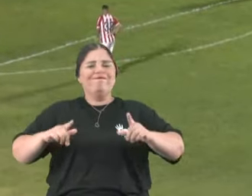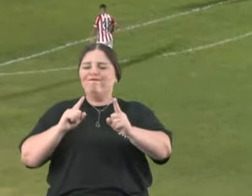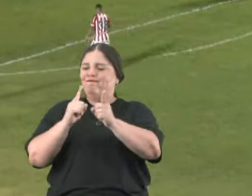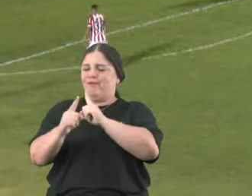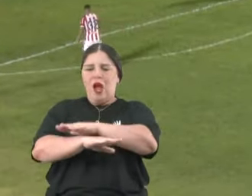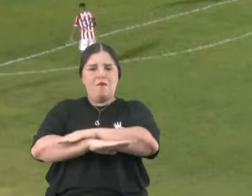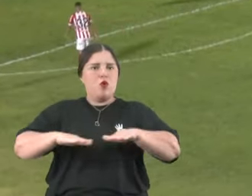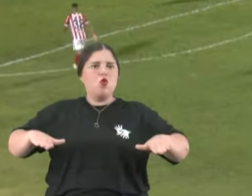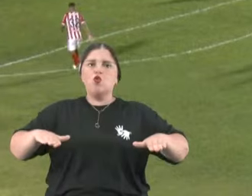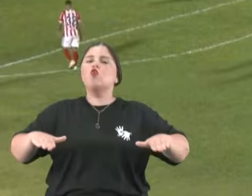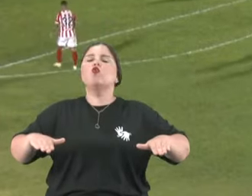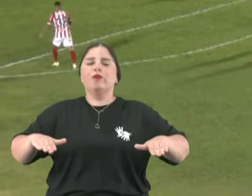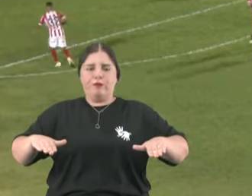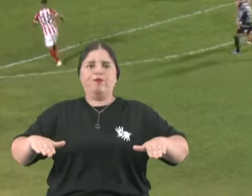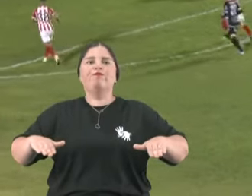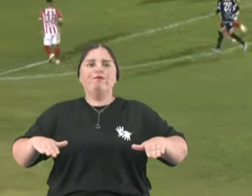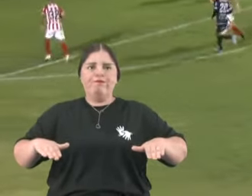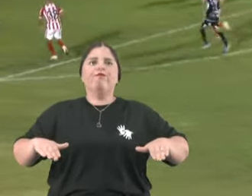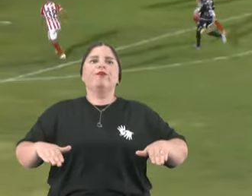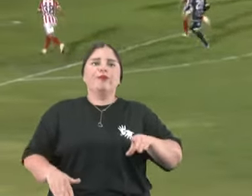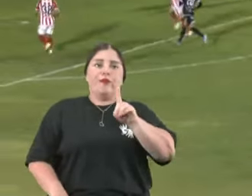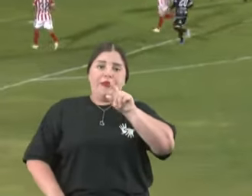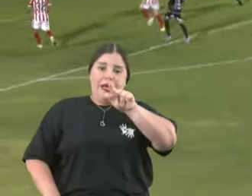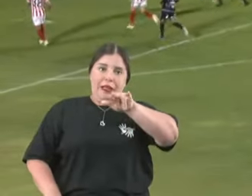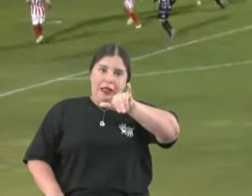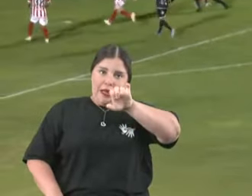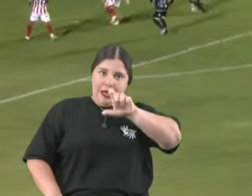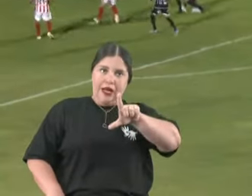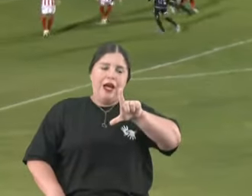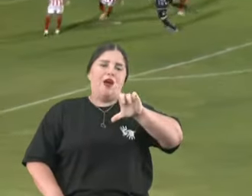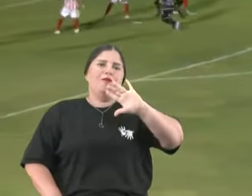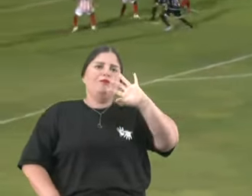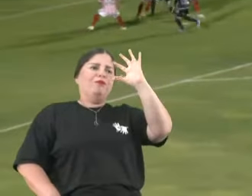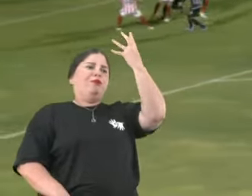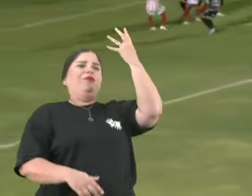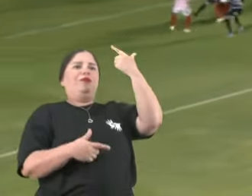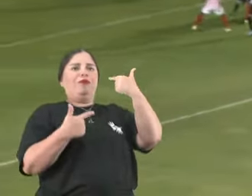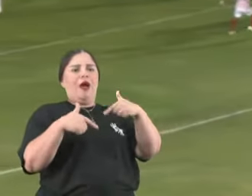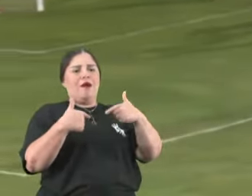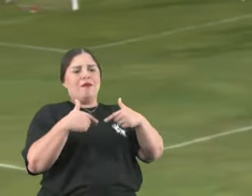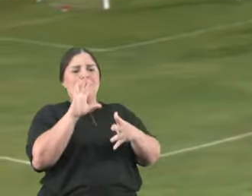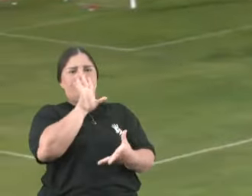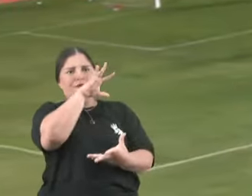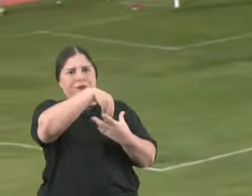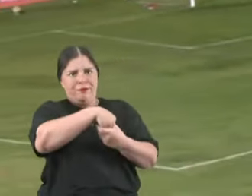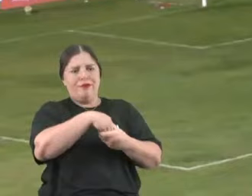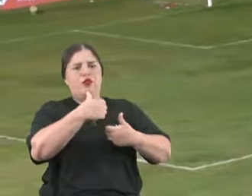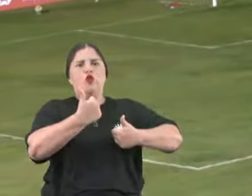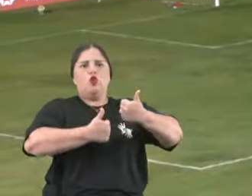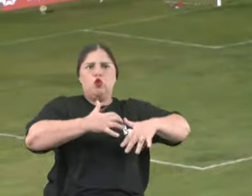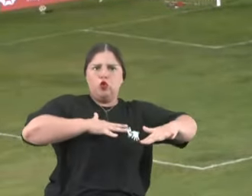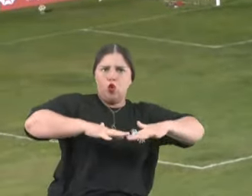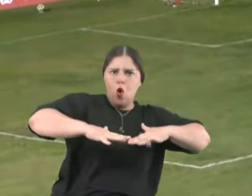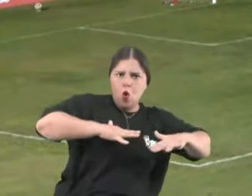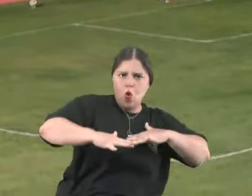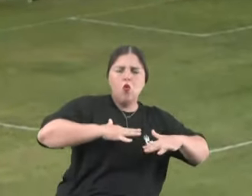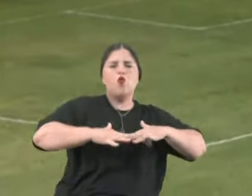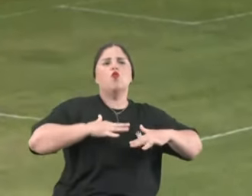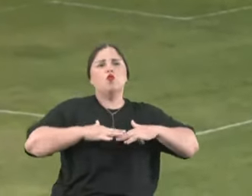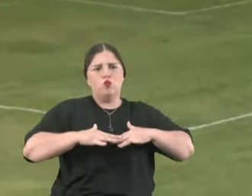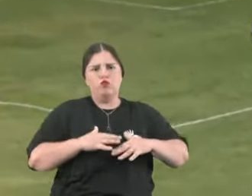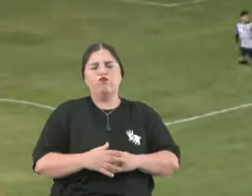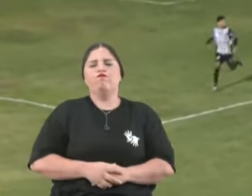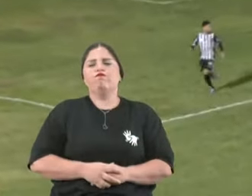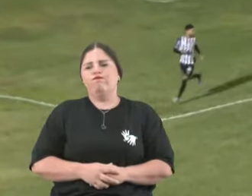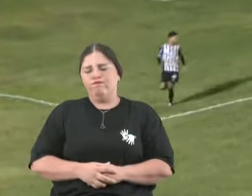Problema aí para o Daniel resolver. Um acidente de trabalho mesmo, dentro do jogo, né? Vem o Asa, cruzamento na área,